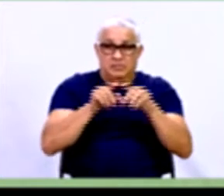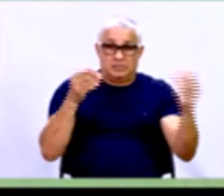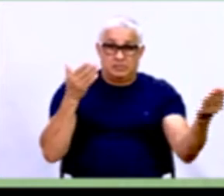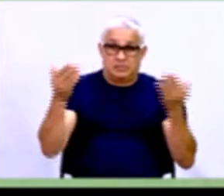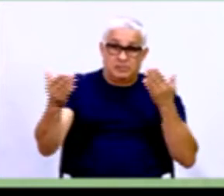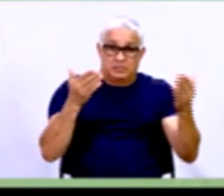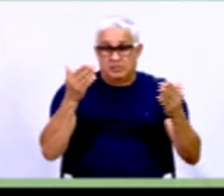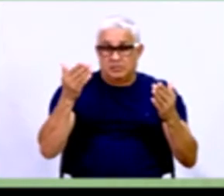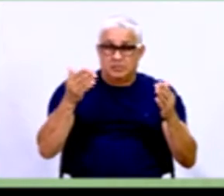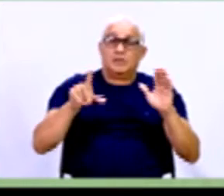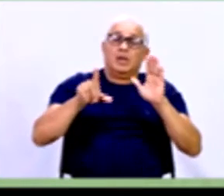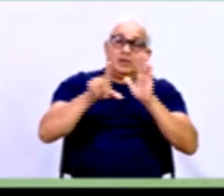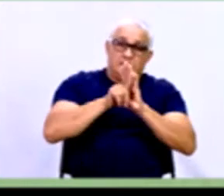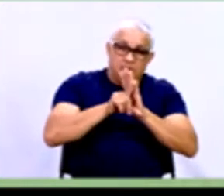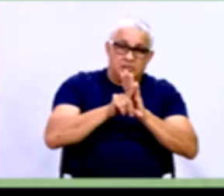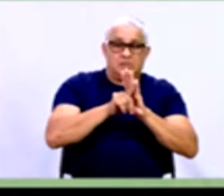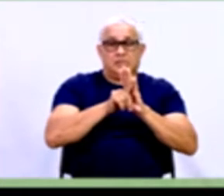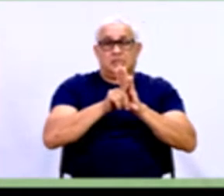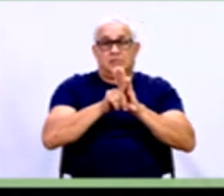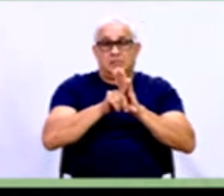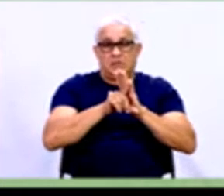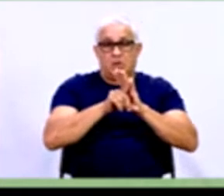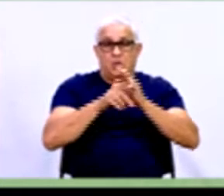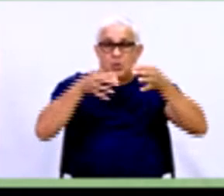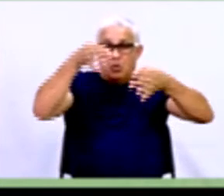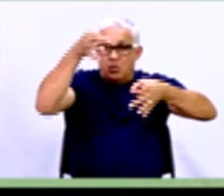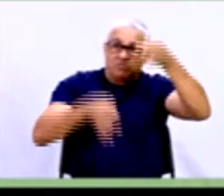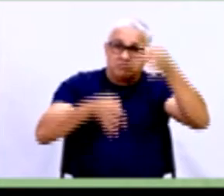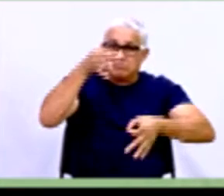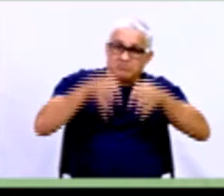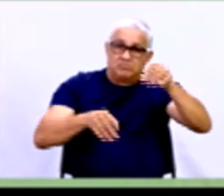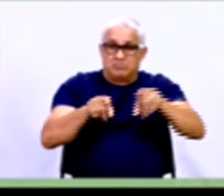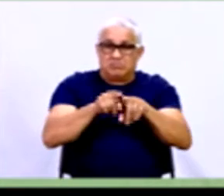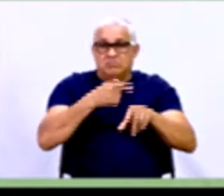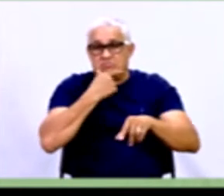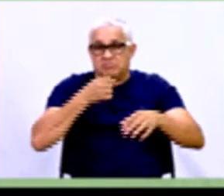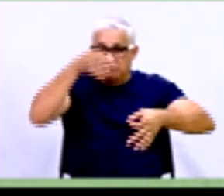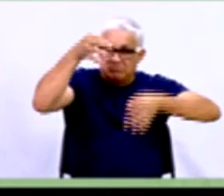do legislador, do jurista que vai estar analisando